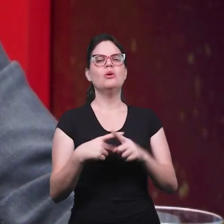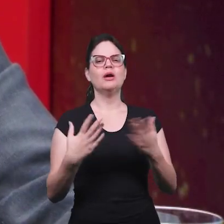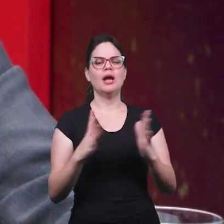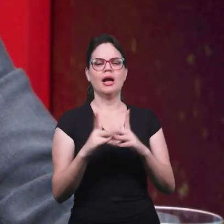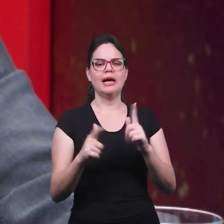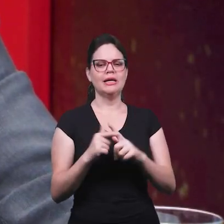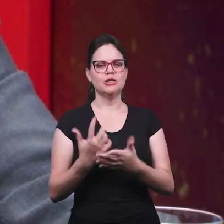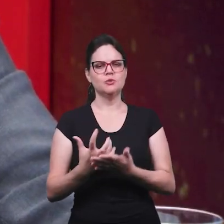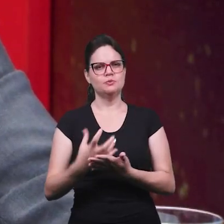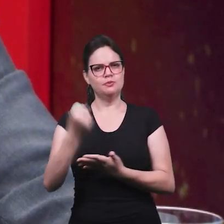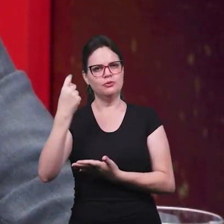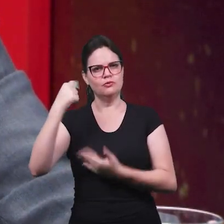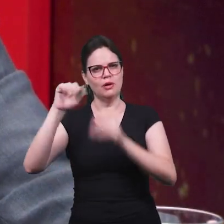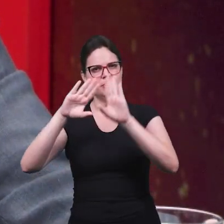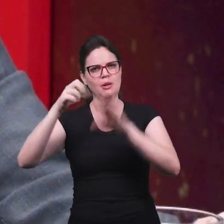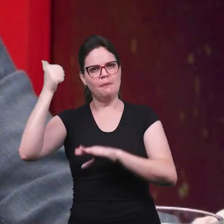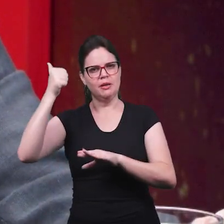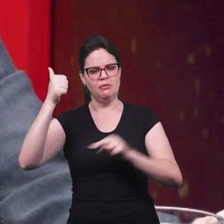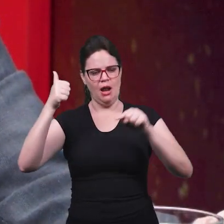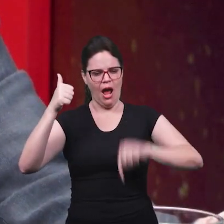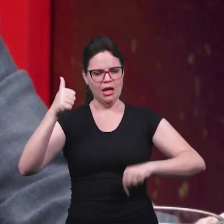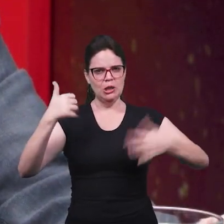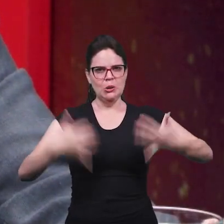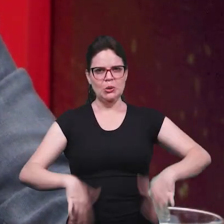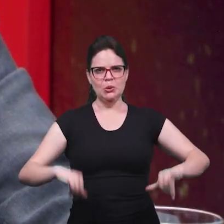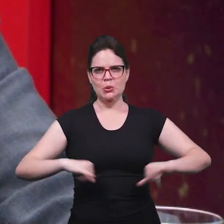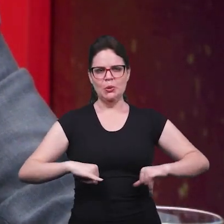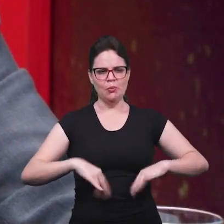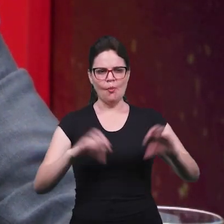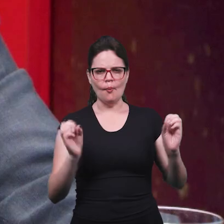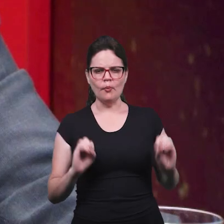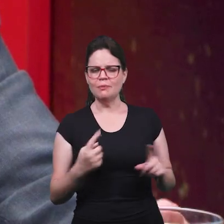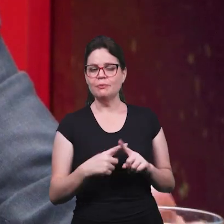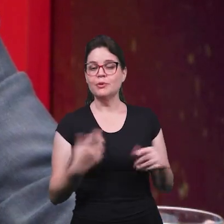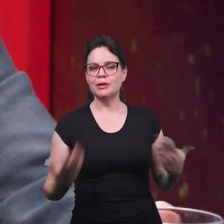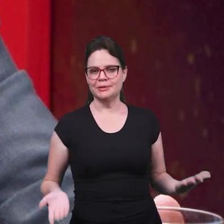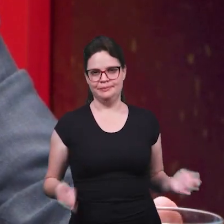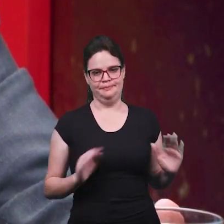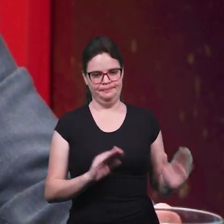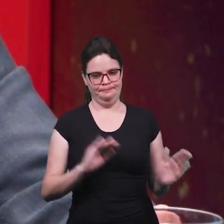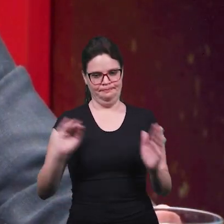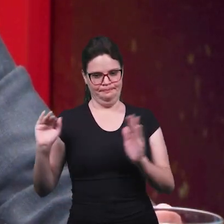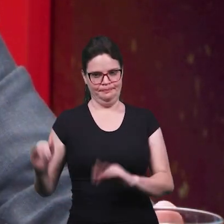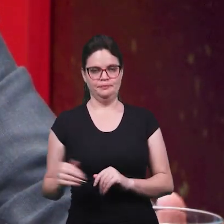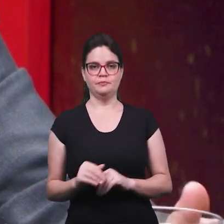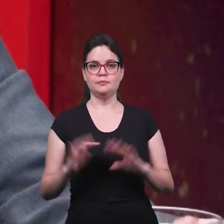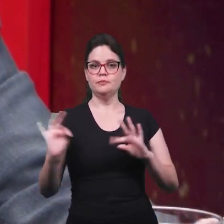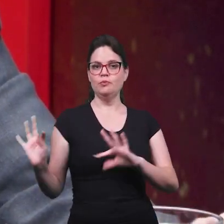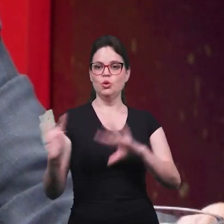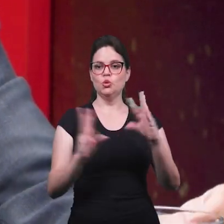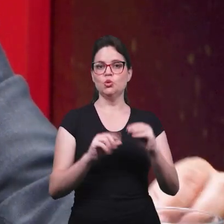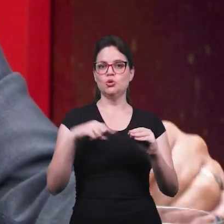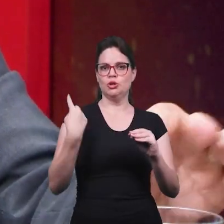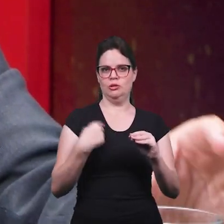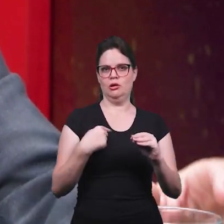nós salientarmos o seguinte, que tudo aquilo que nós estamos falando aqui, nós estamos baseados na palavra, não naquilo que A, B ou